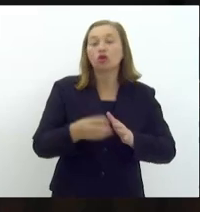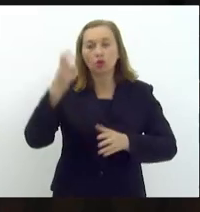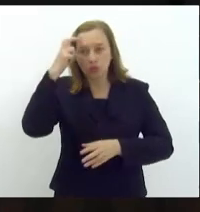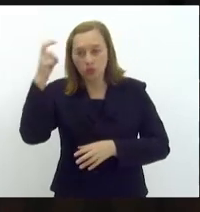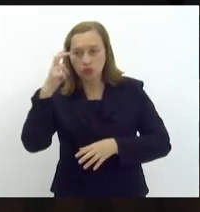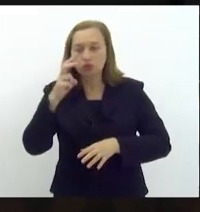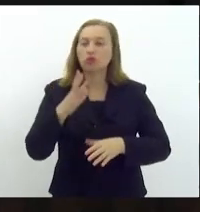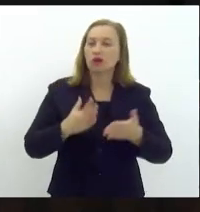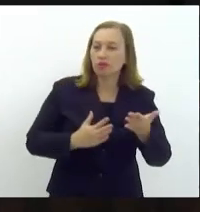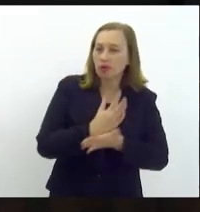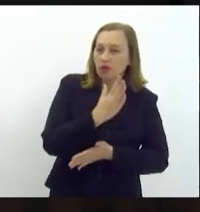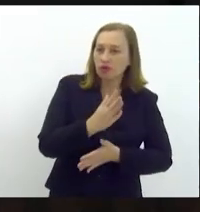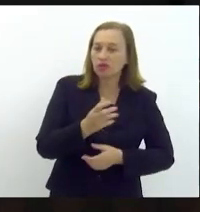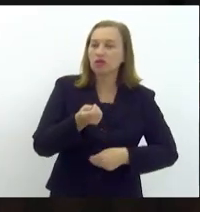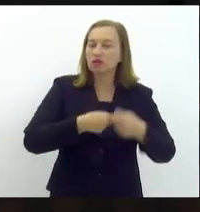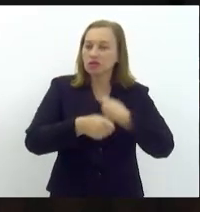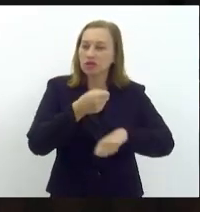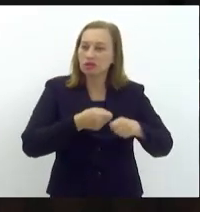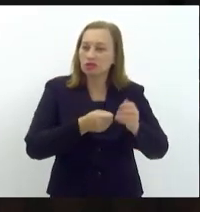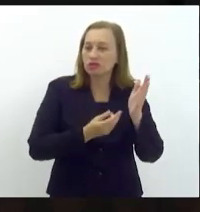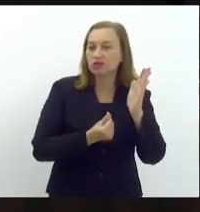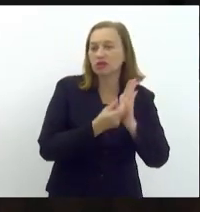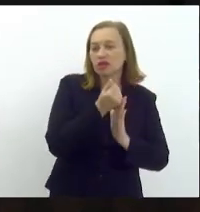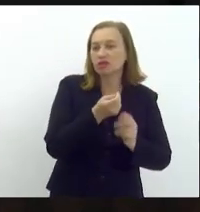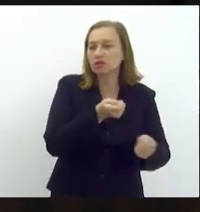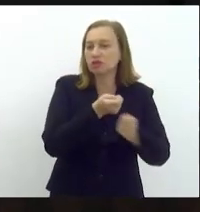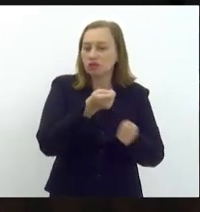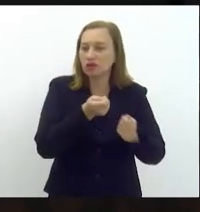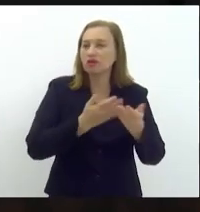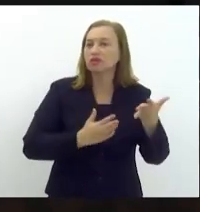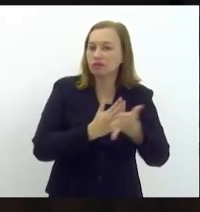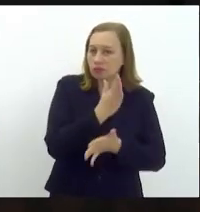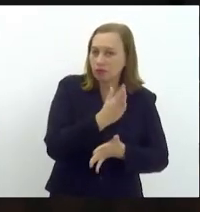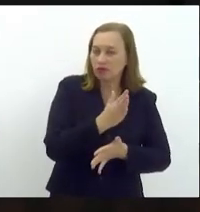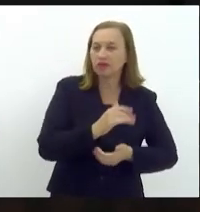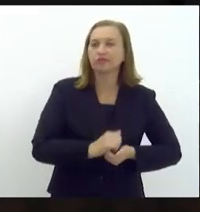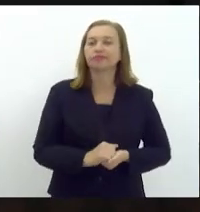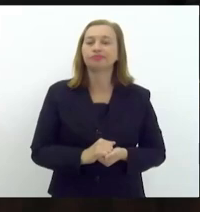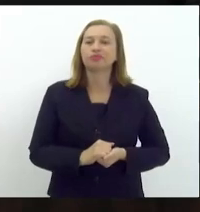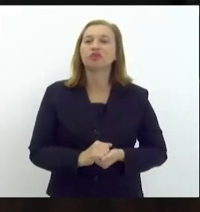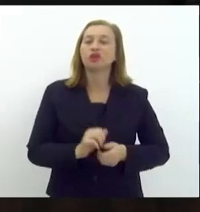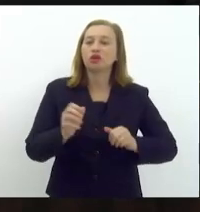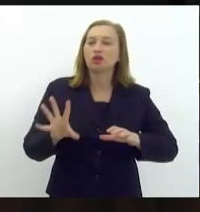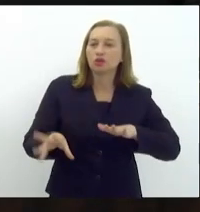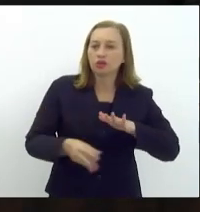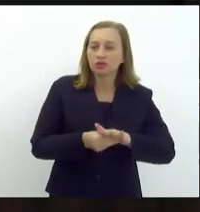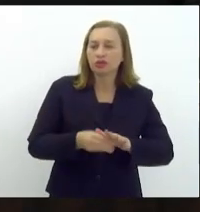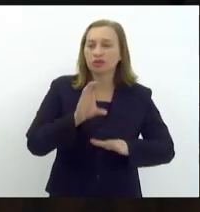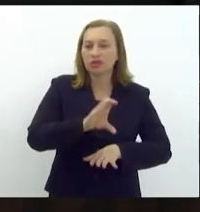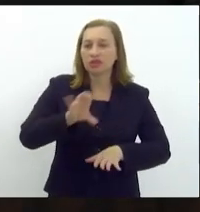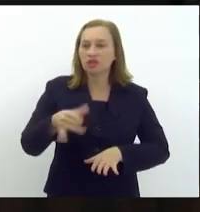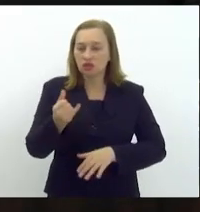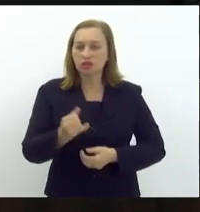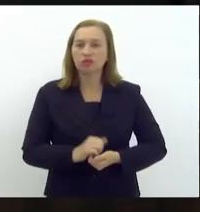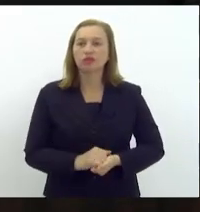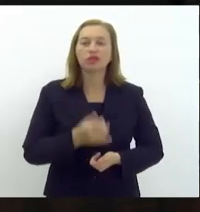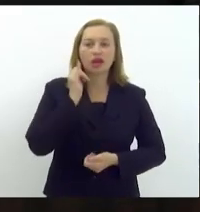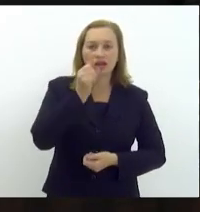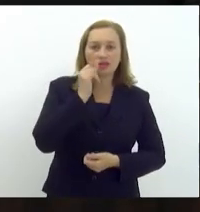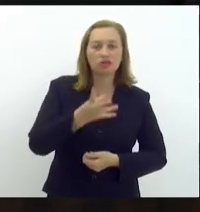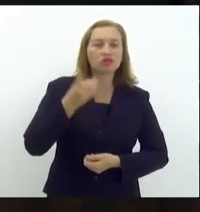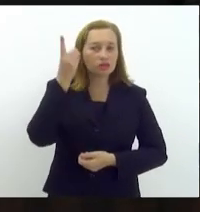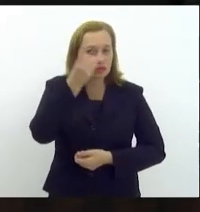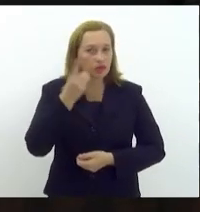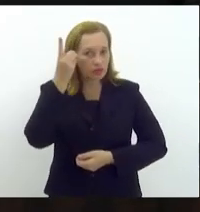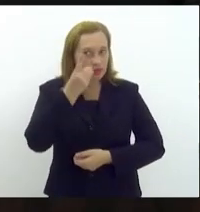Cultura favorável de orçamento Finanças fiscalização financeira e controle favorável com as emendas da ccj relatores